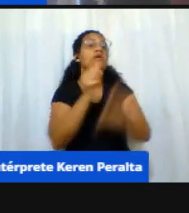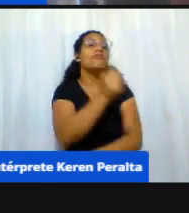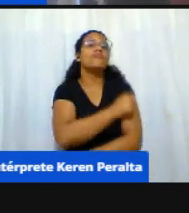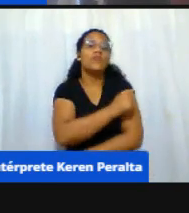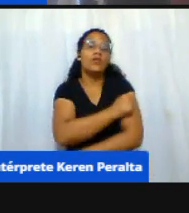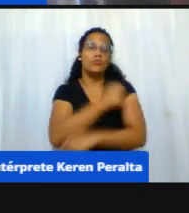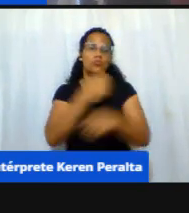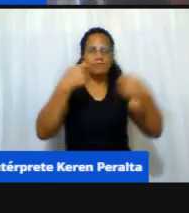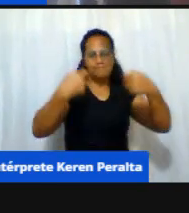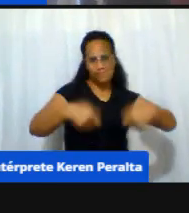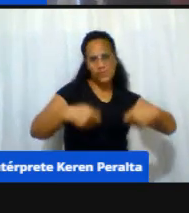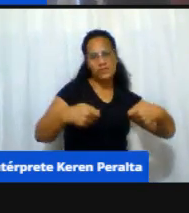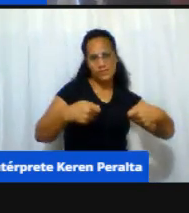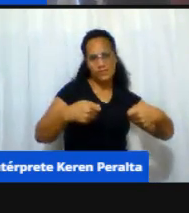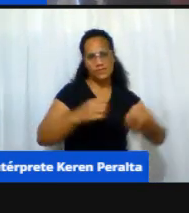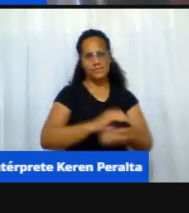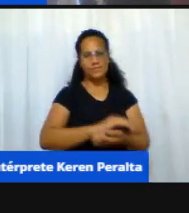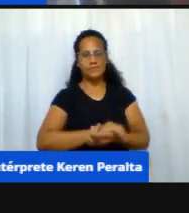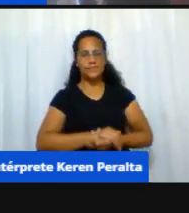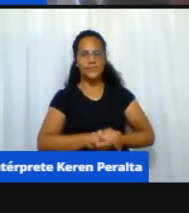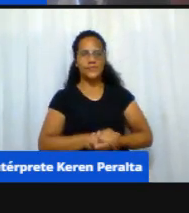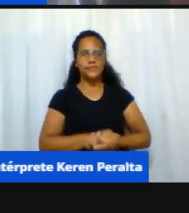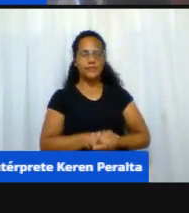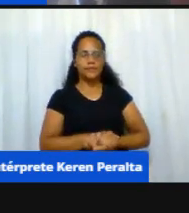Pode passar a lâmina.